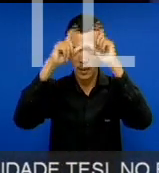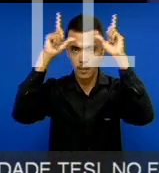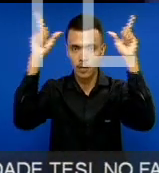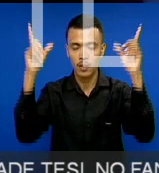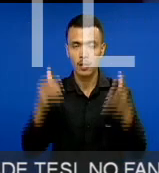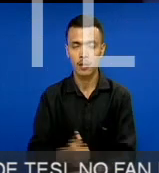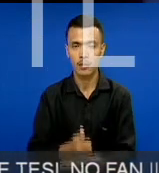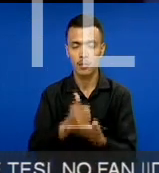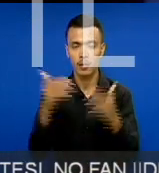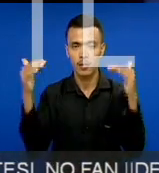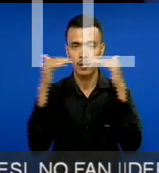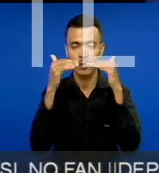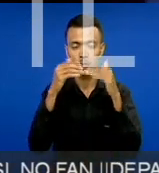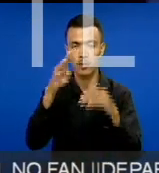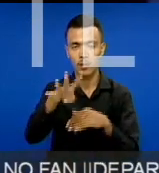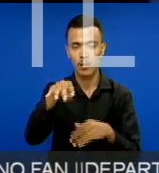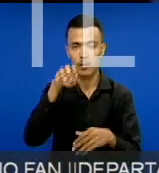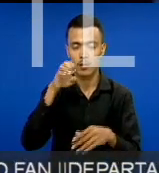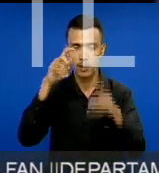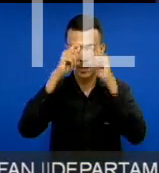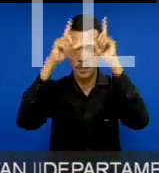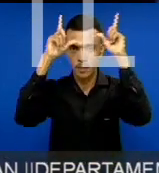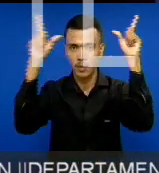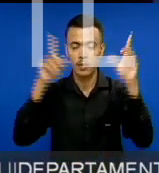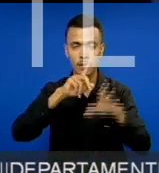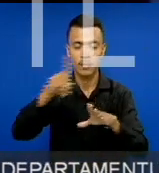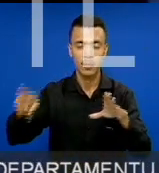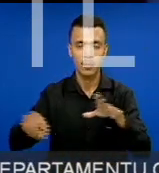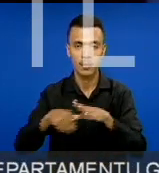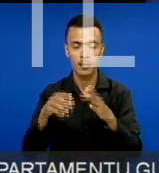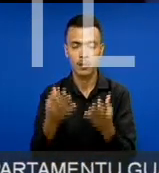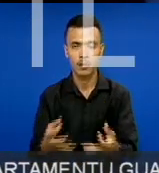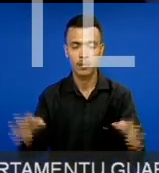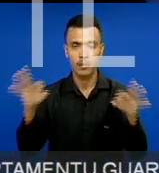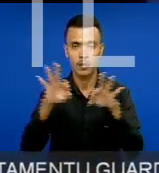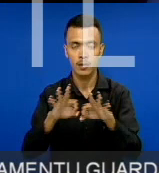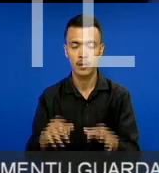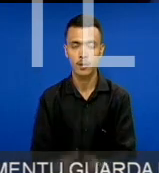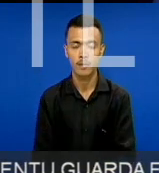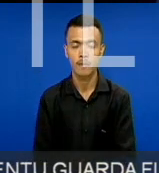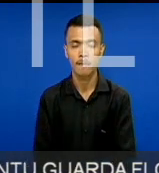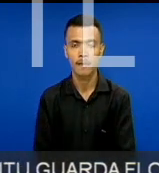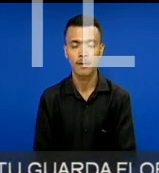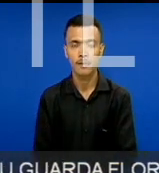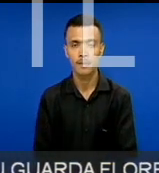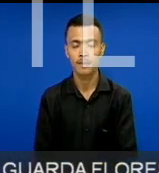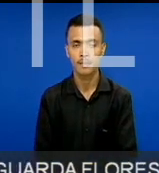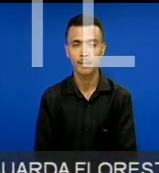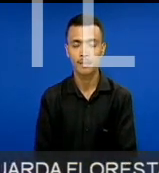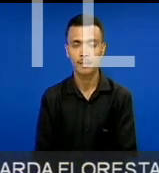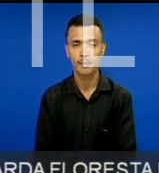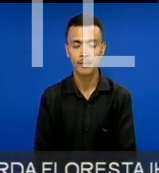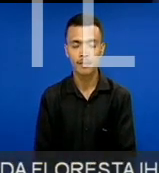conferência ato saat resin Timor-Leste nia participação importante. The Secretary has